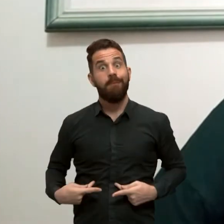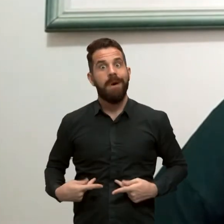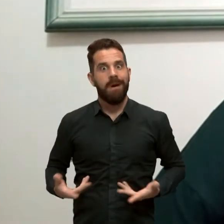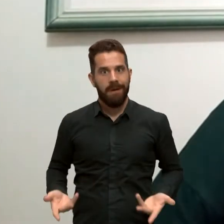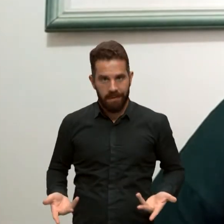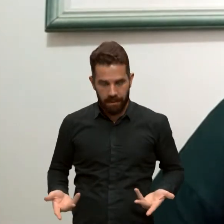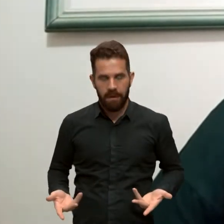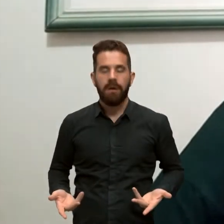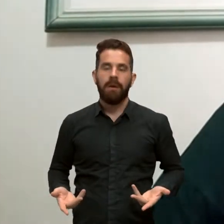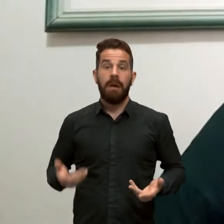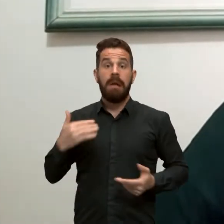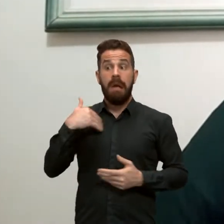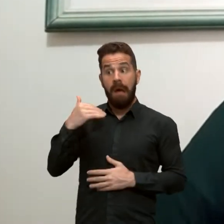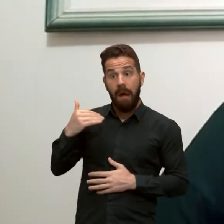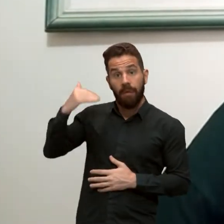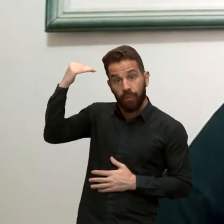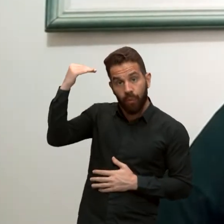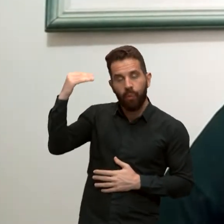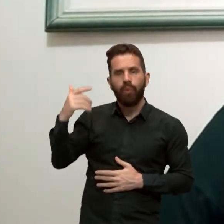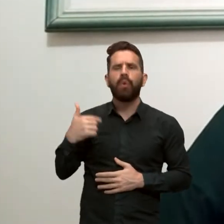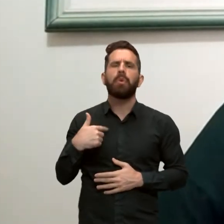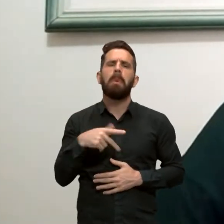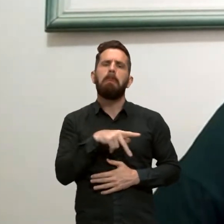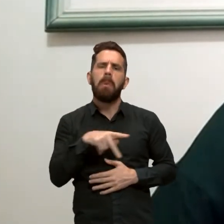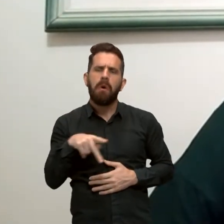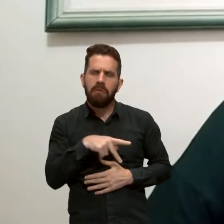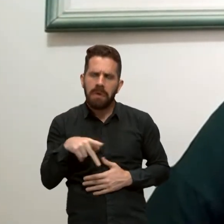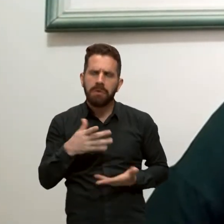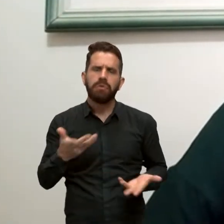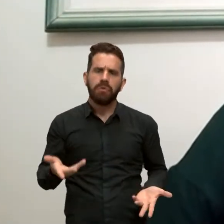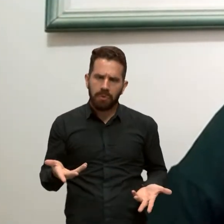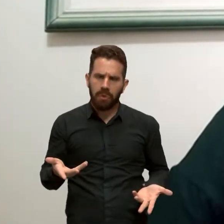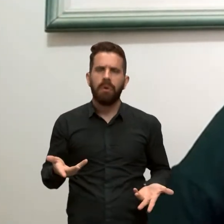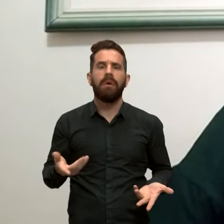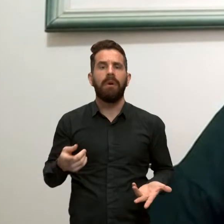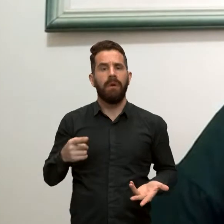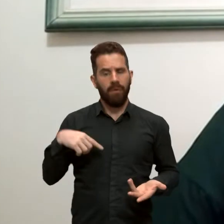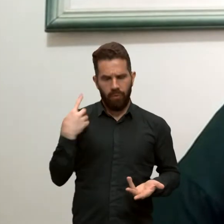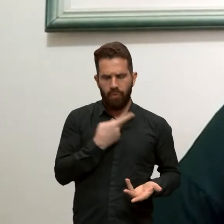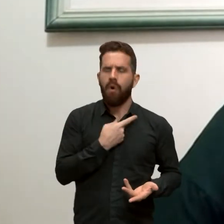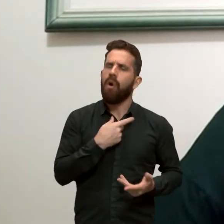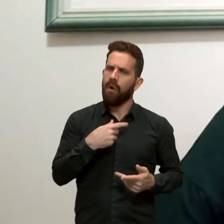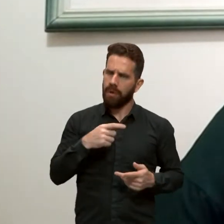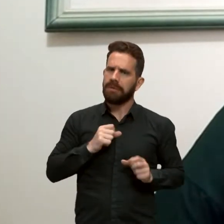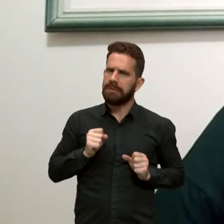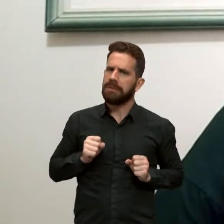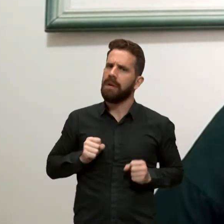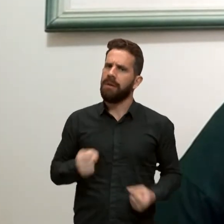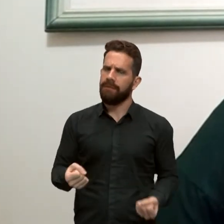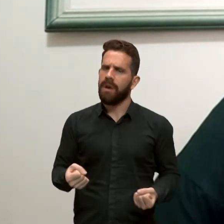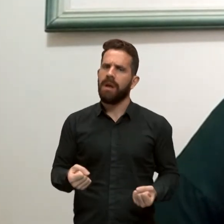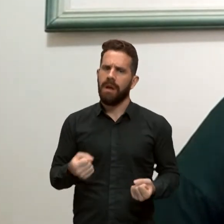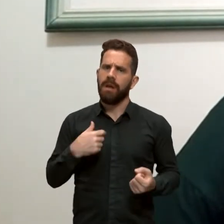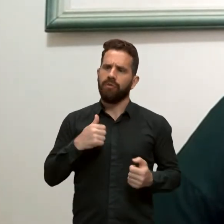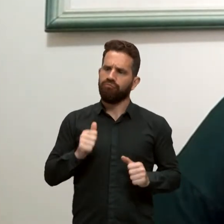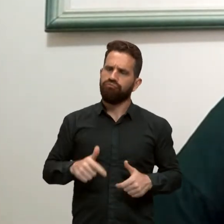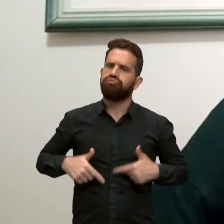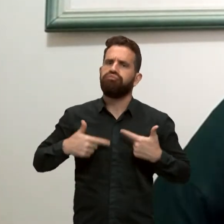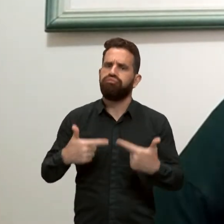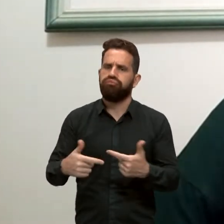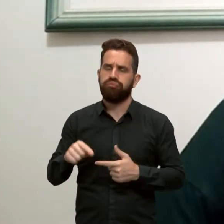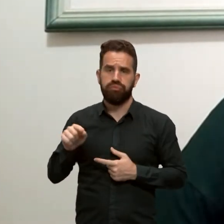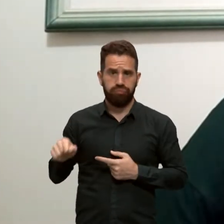e cabe ao adulto e aos professores, né? E isso é um dos papéis que nós defendemos na educação infantil,